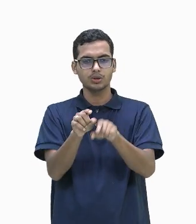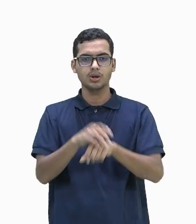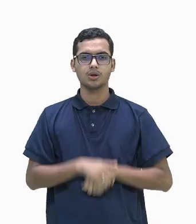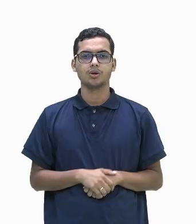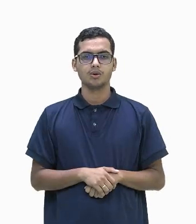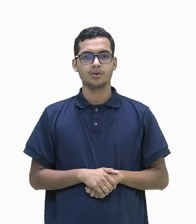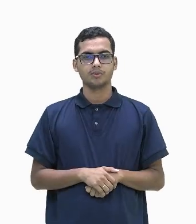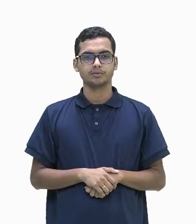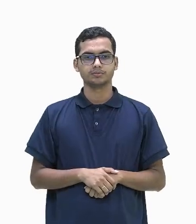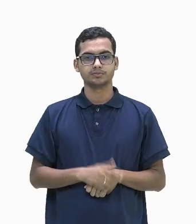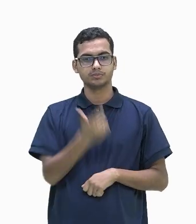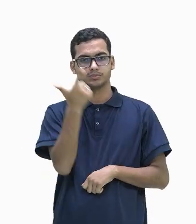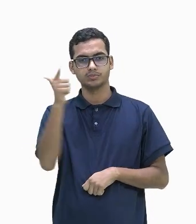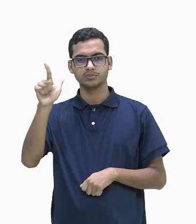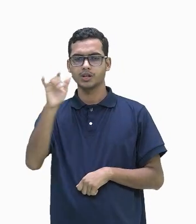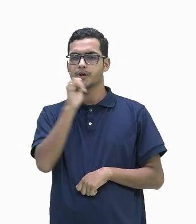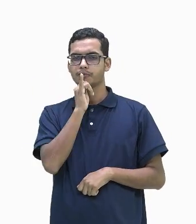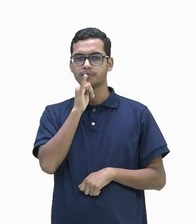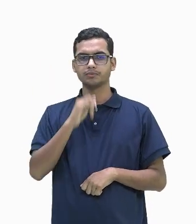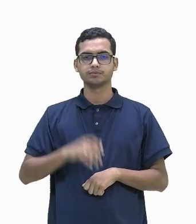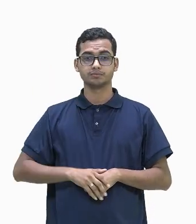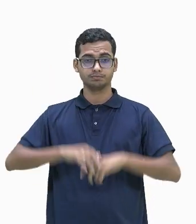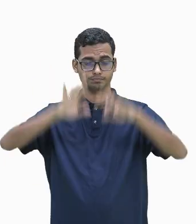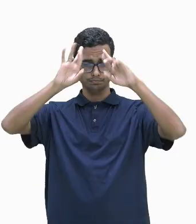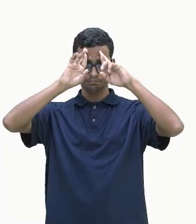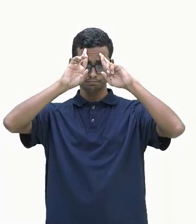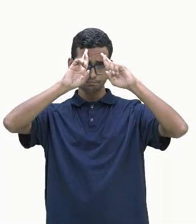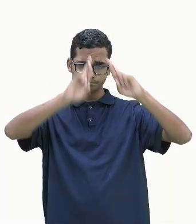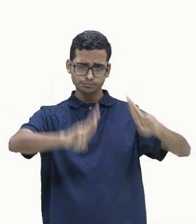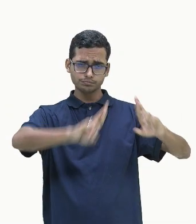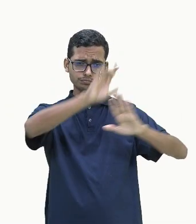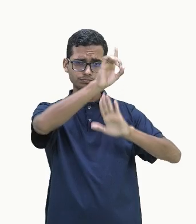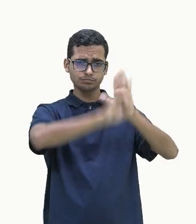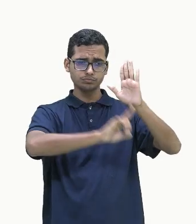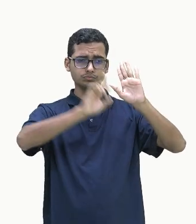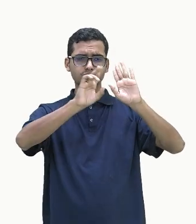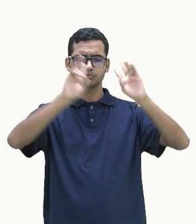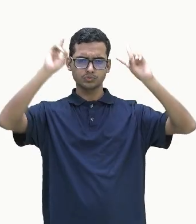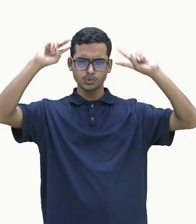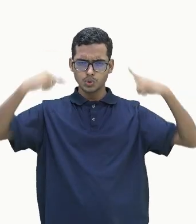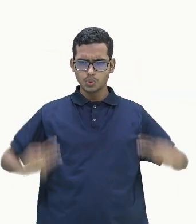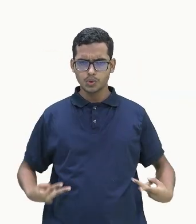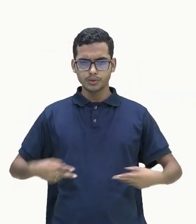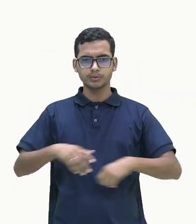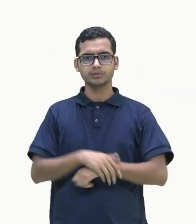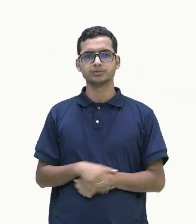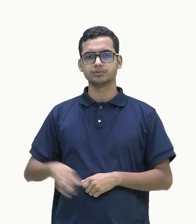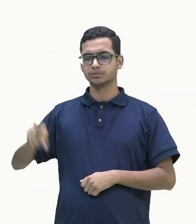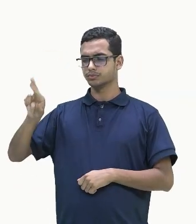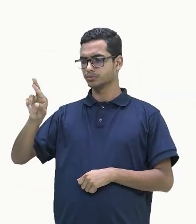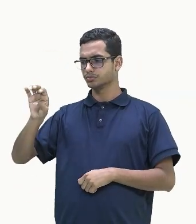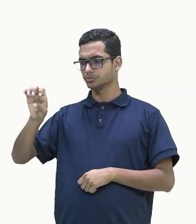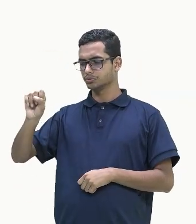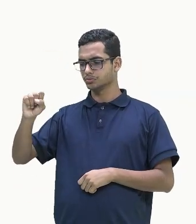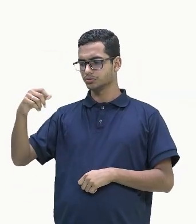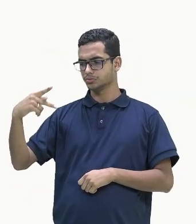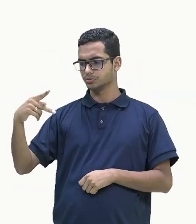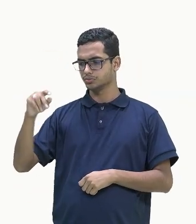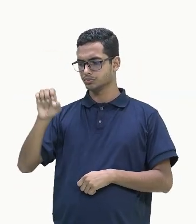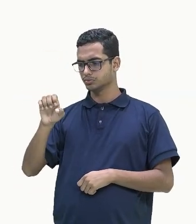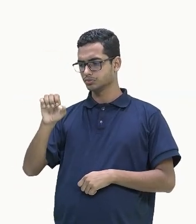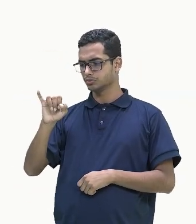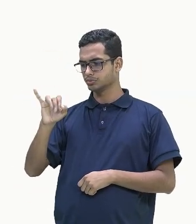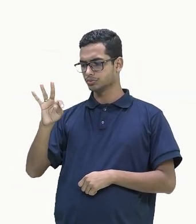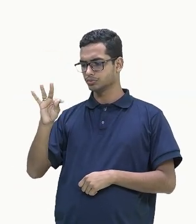Ora, mesma situação. Quem é que respeitamos, né? Que isso respeitamos aqui é o meu sujeito, né? Quem é